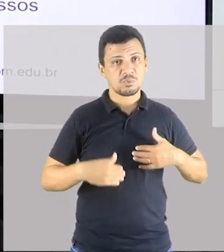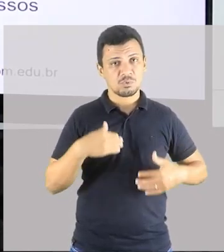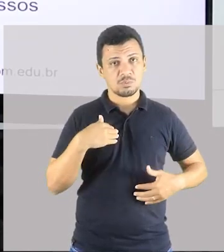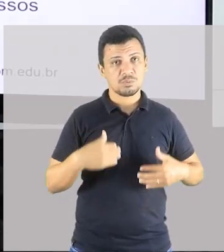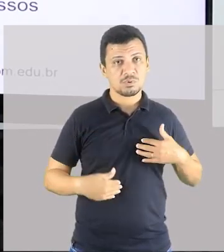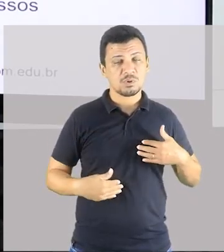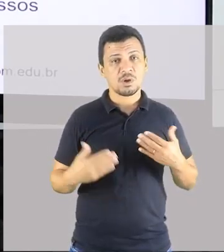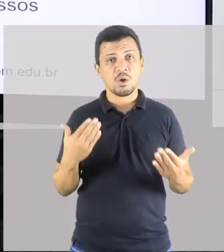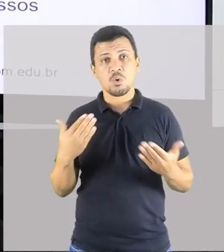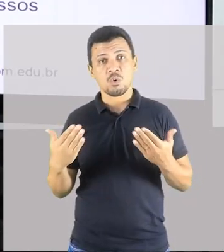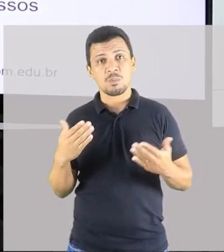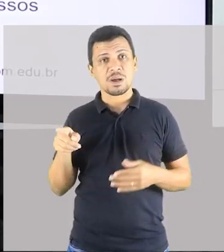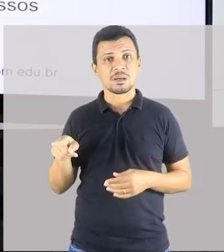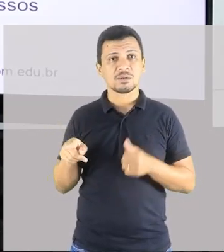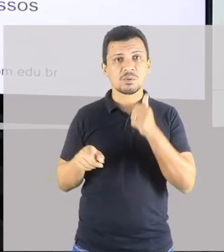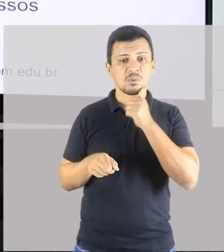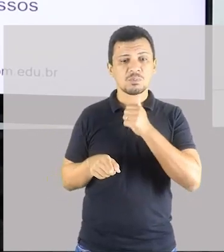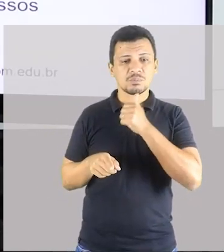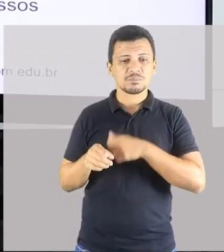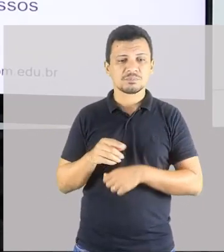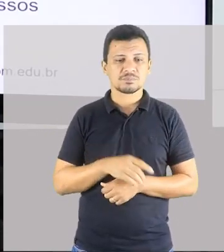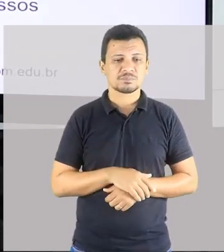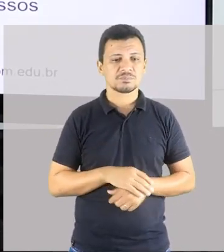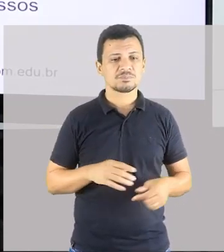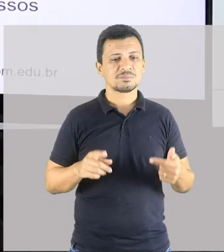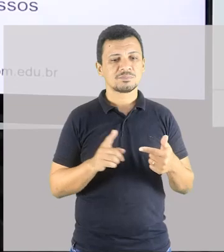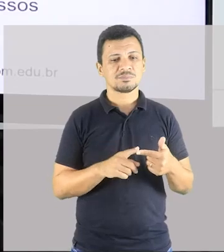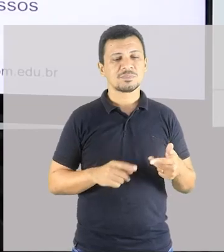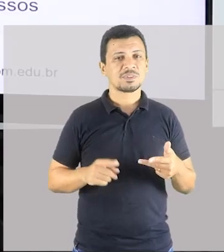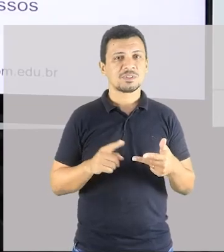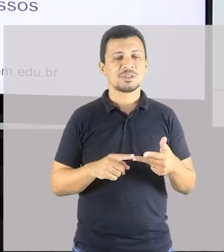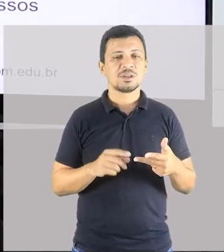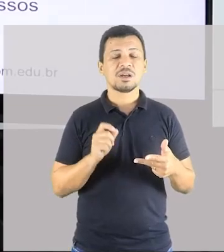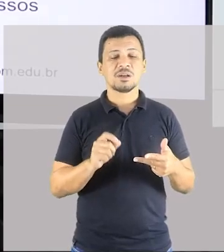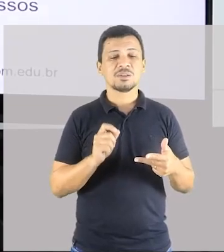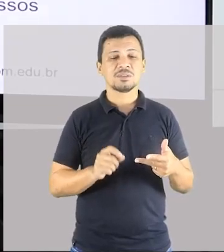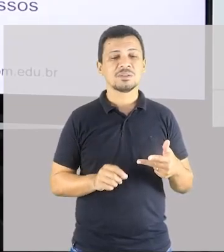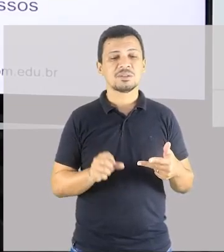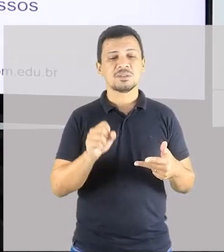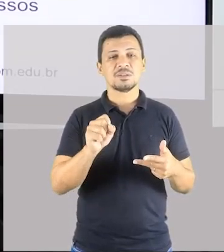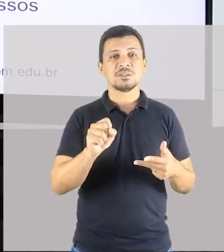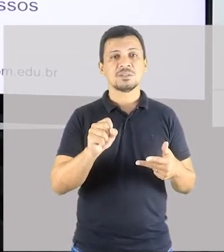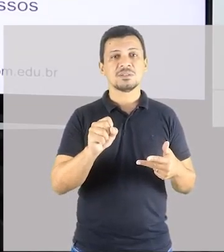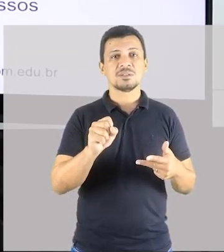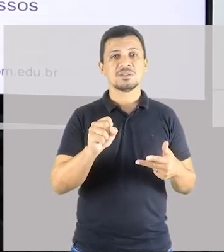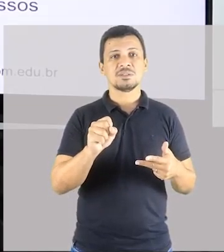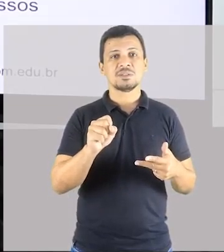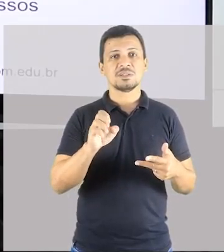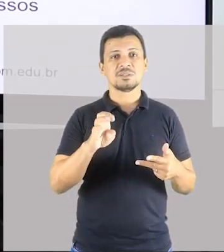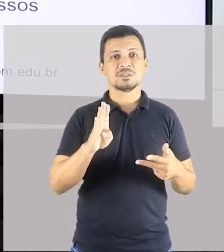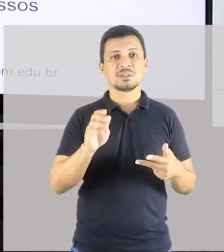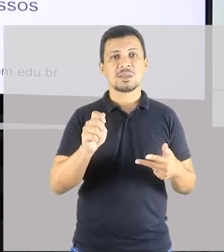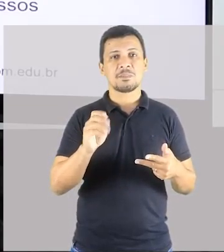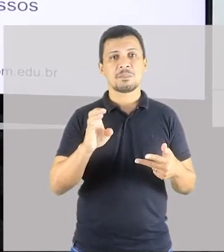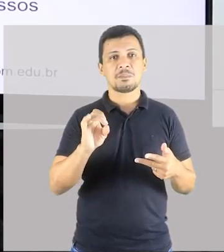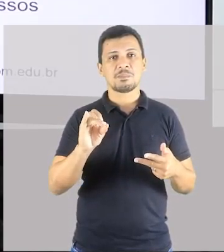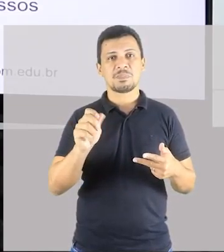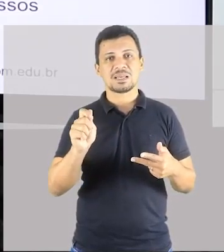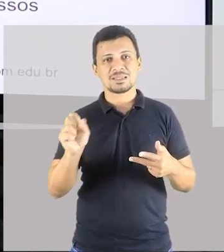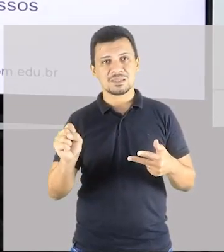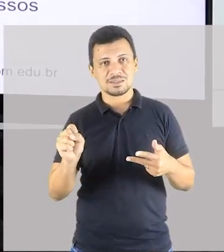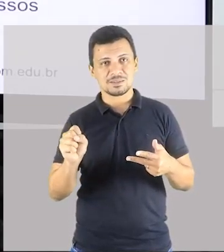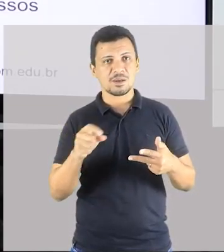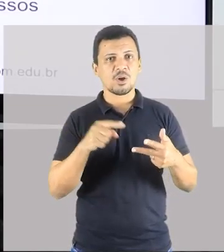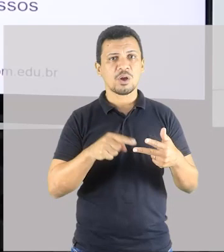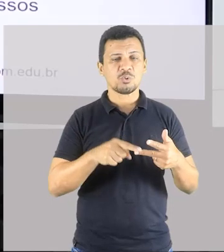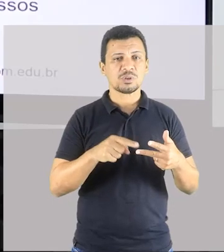relação às mulheres. Aumento da secreção nas glândulas sebáceas, então ele estimula a ação das glândulas sebáceas,